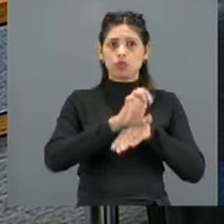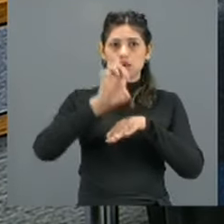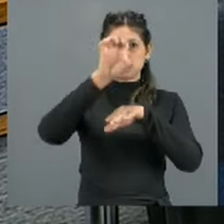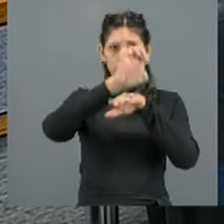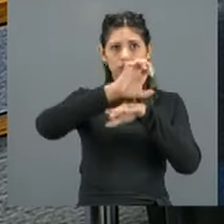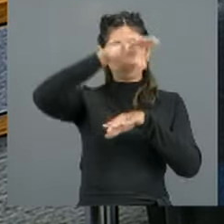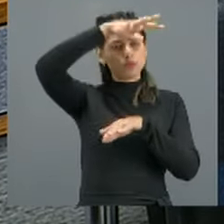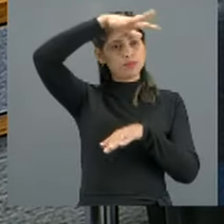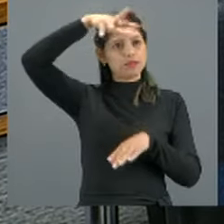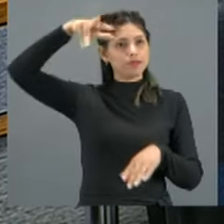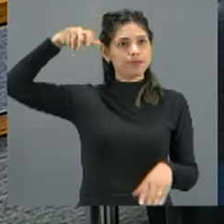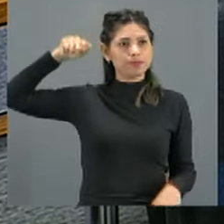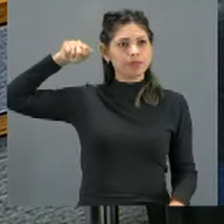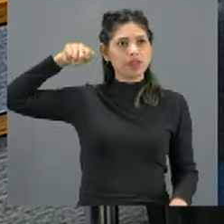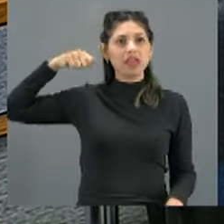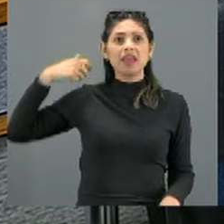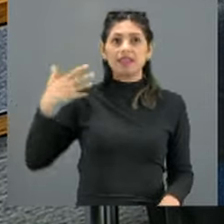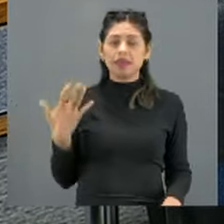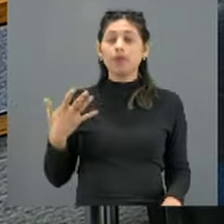providência de Deus, né?